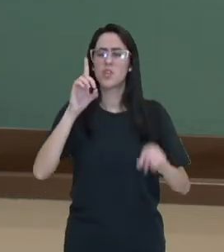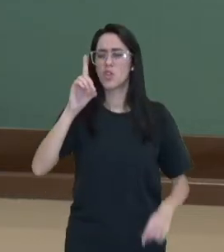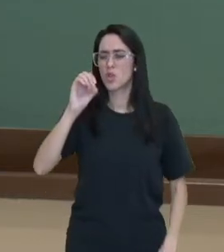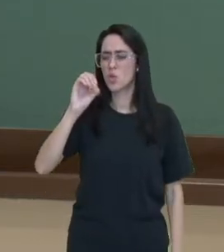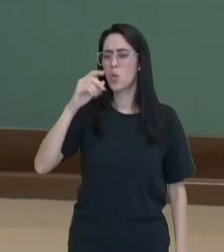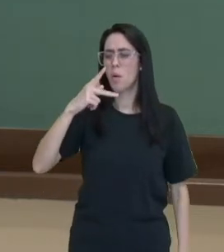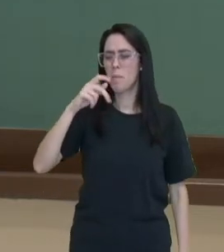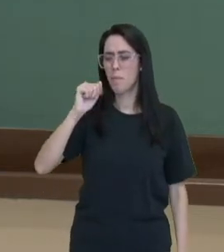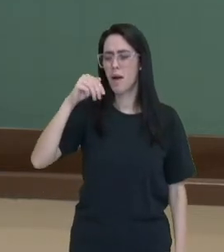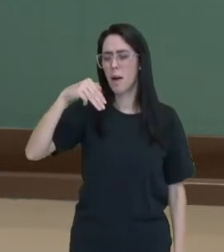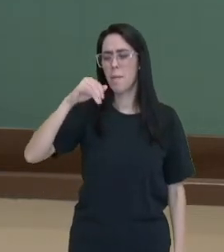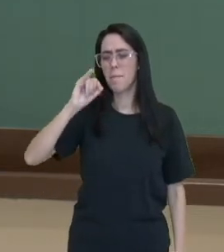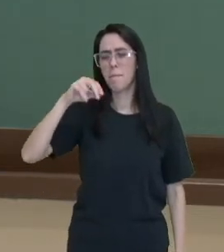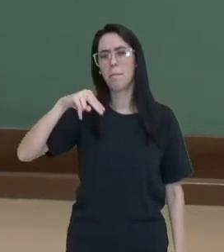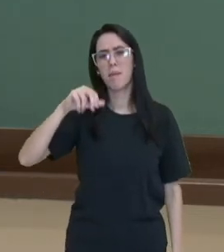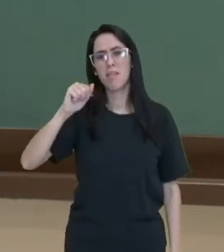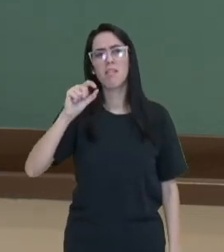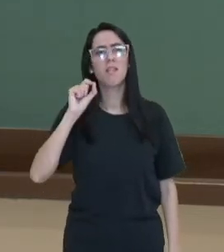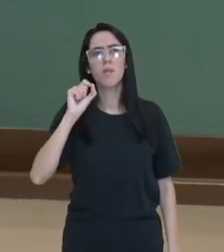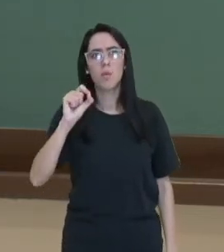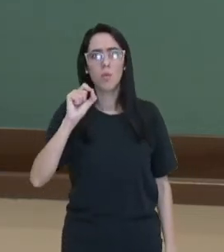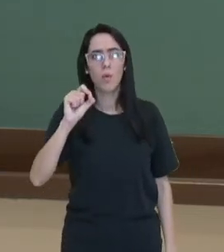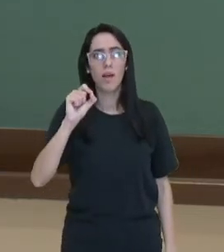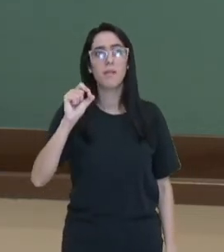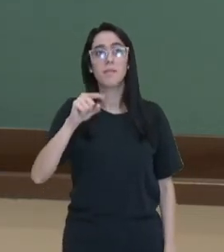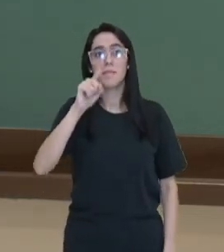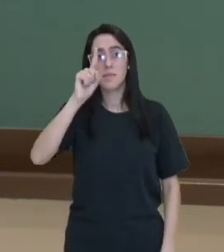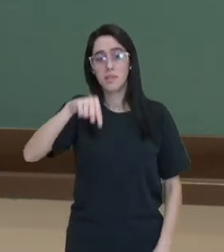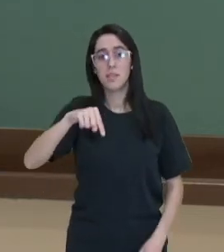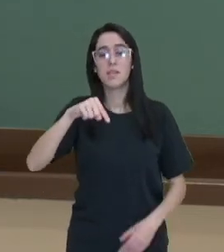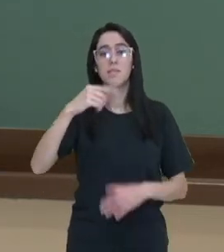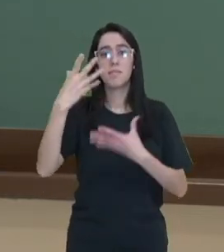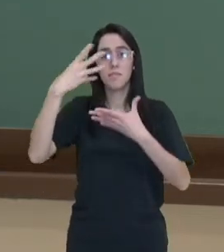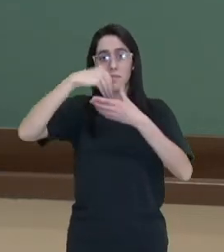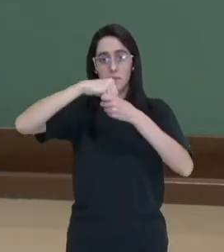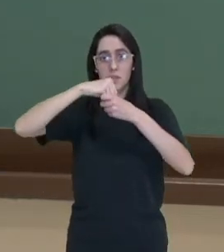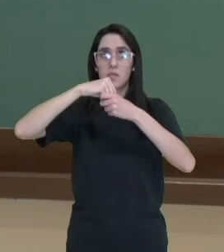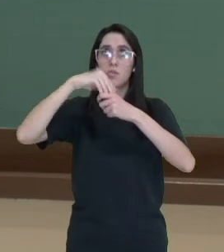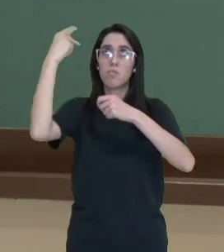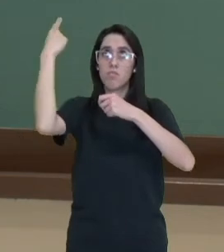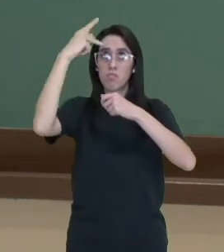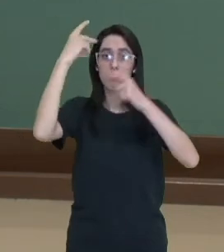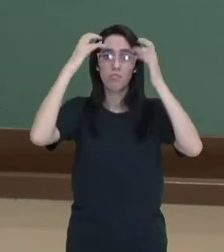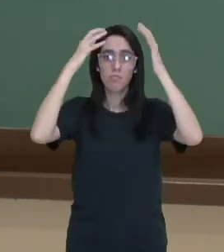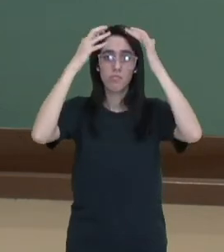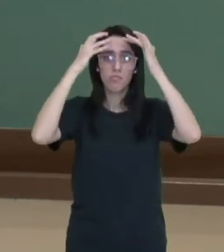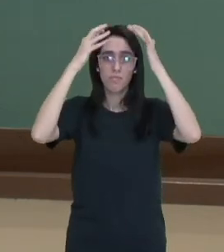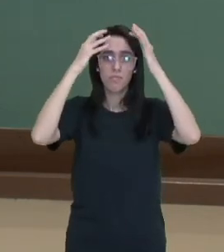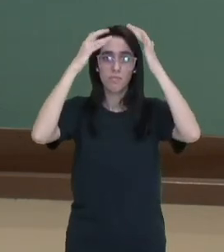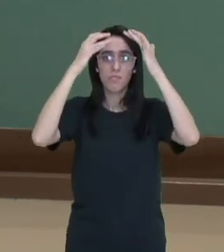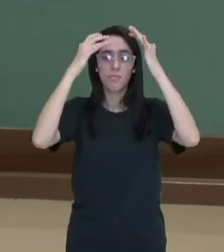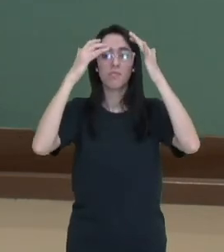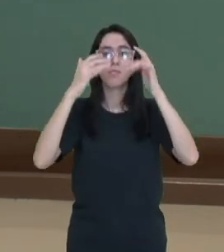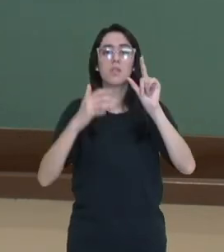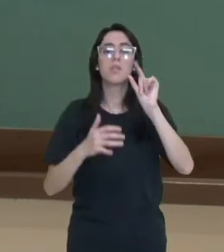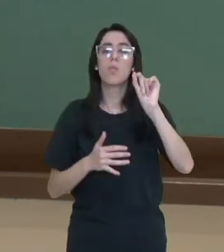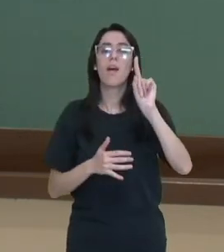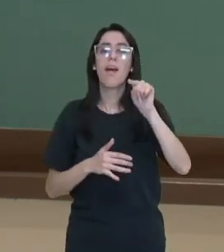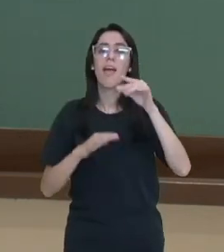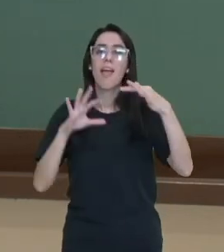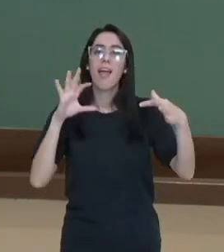dopamina? Dopamina é uma substância que é relacionada